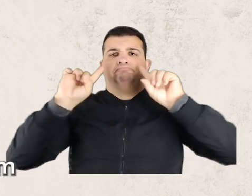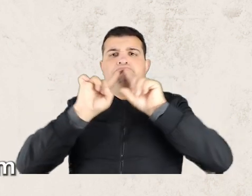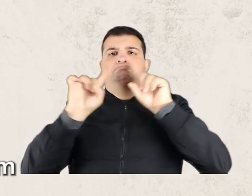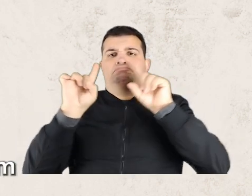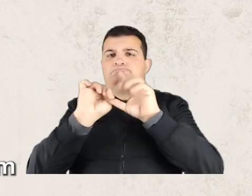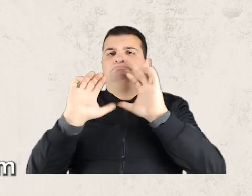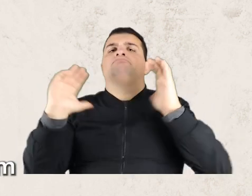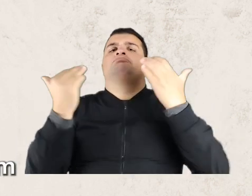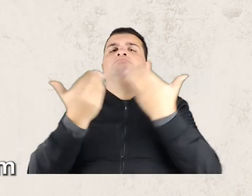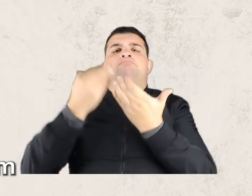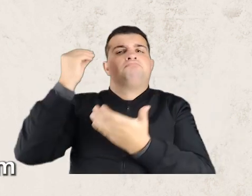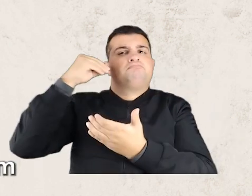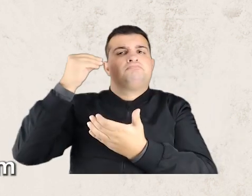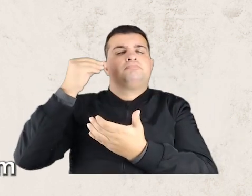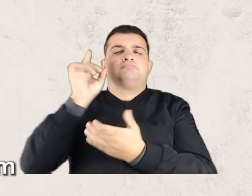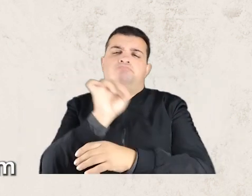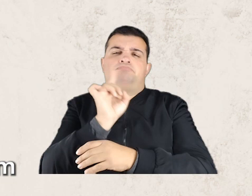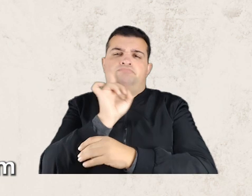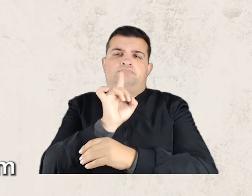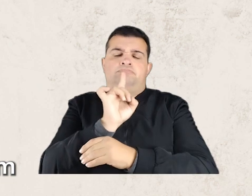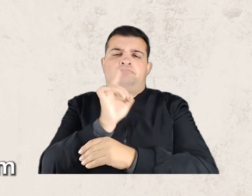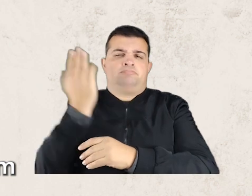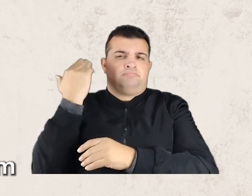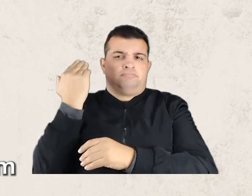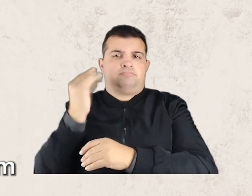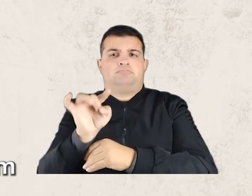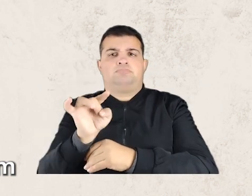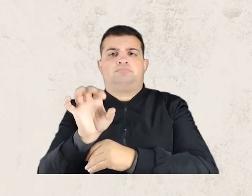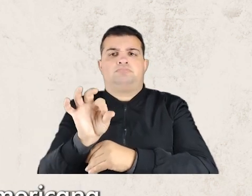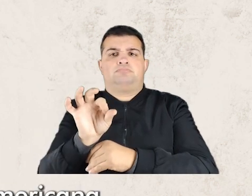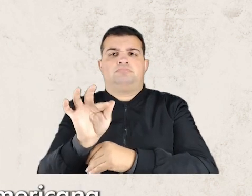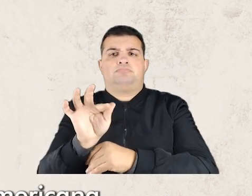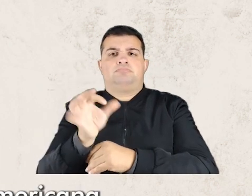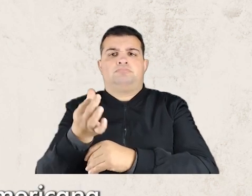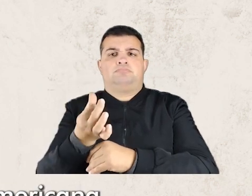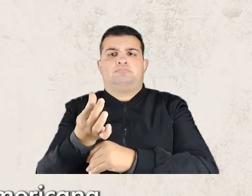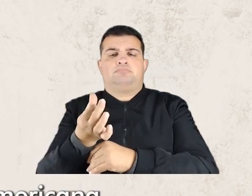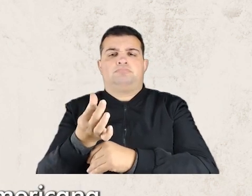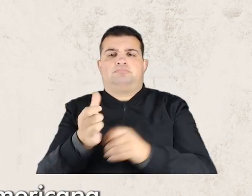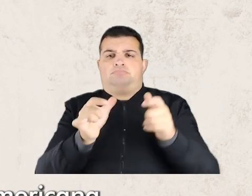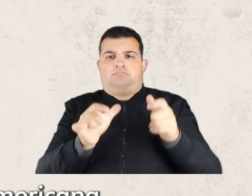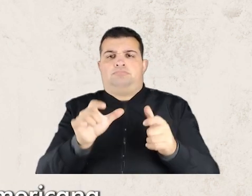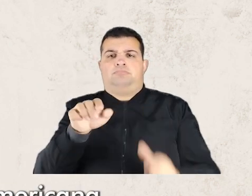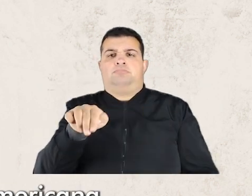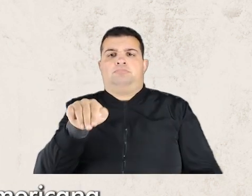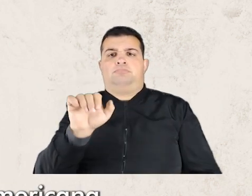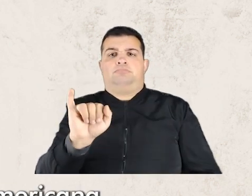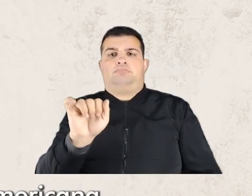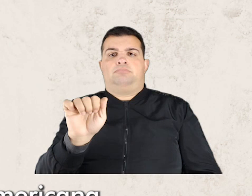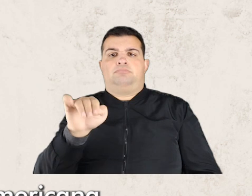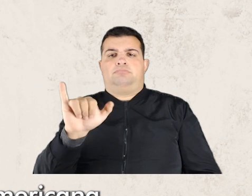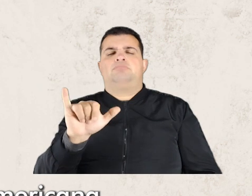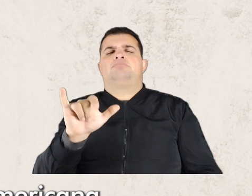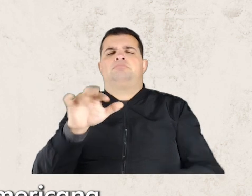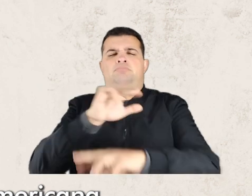metodológica, mais do que isso, era uma crise também sobre os efeitos políticos da ciência. A crise da psicologia social foi denunciada